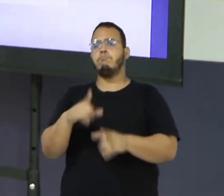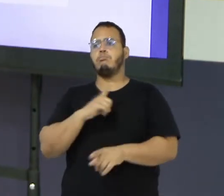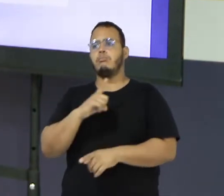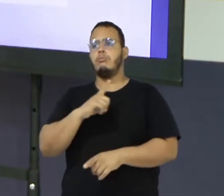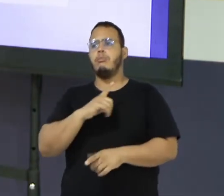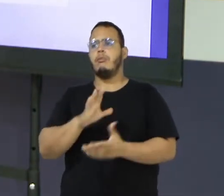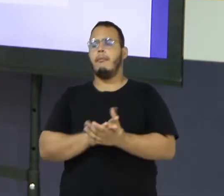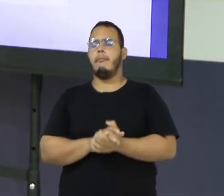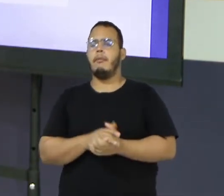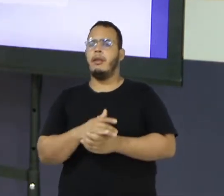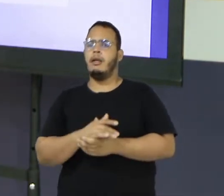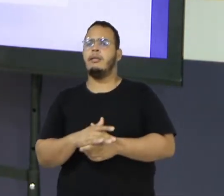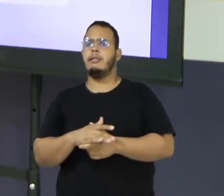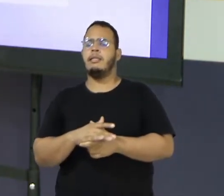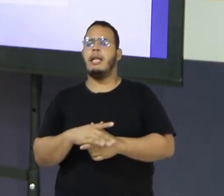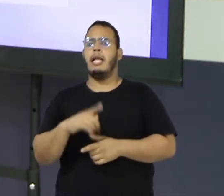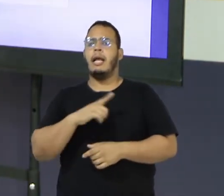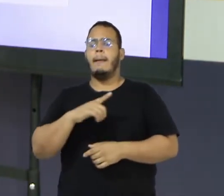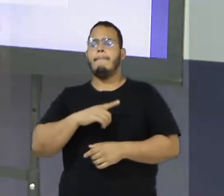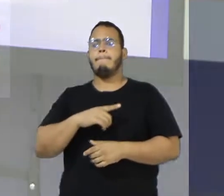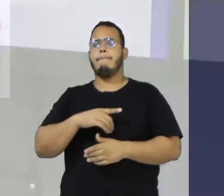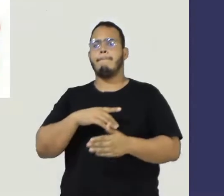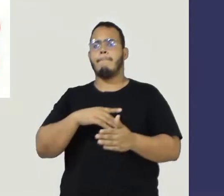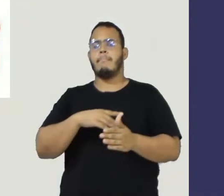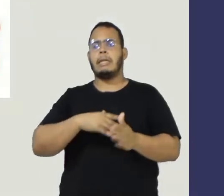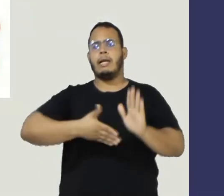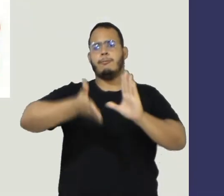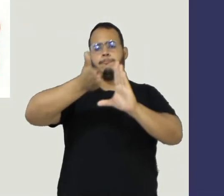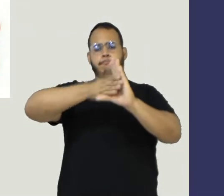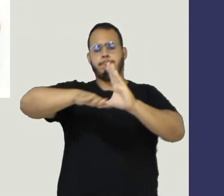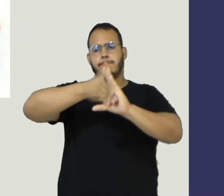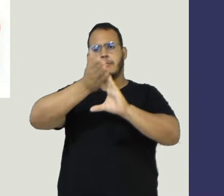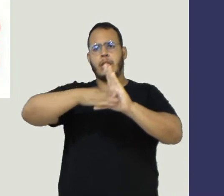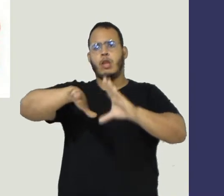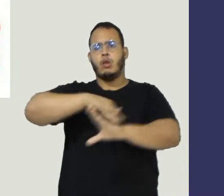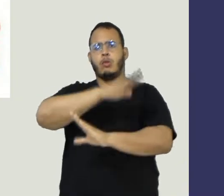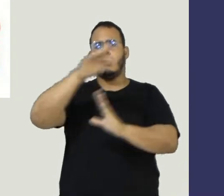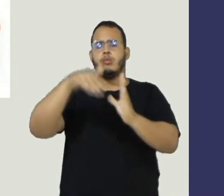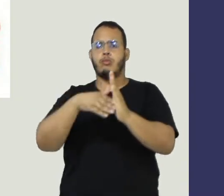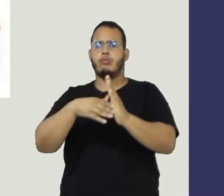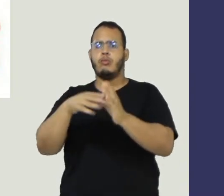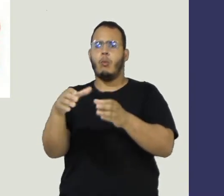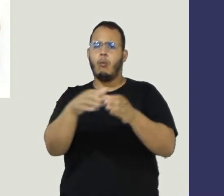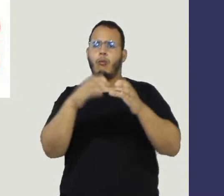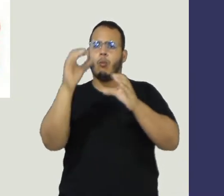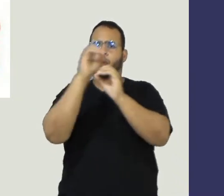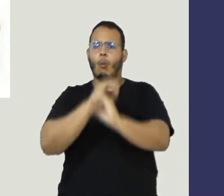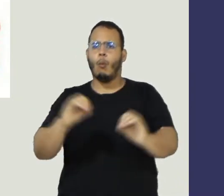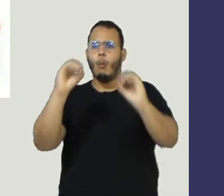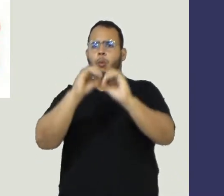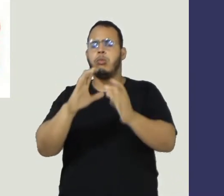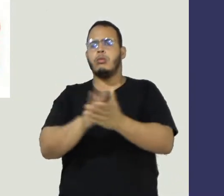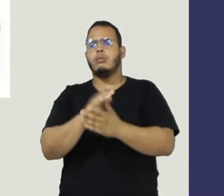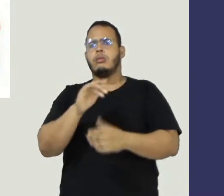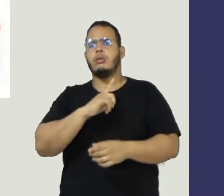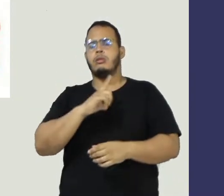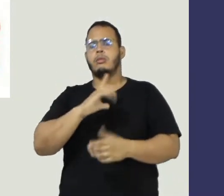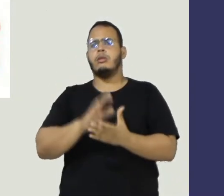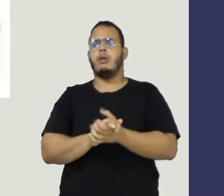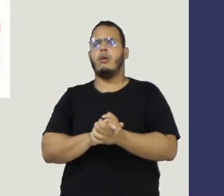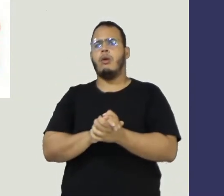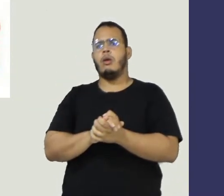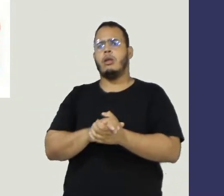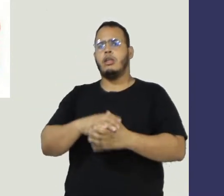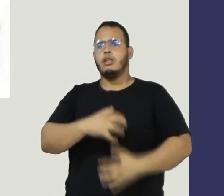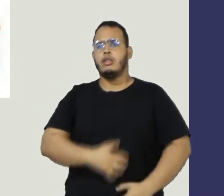aí, basicamente, a parede interna de todos os órgãos ocos. Então, os intestinos, grosso e delgado,